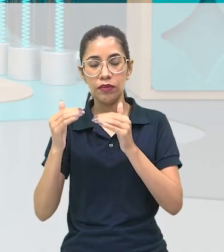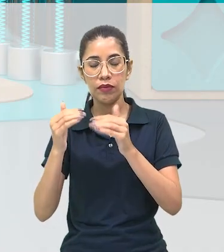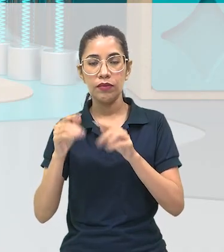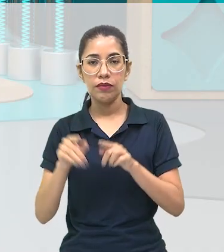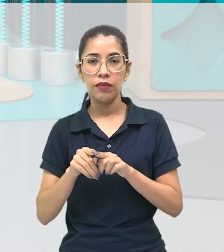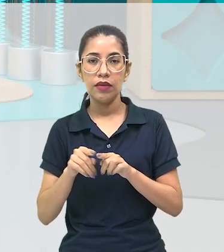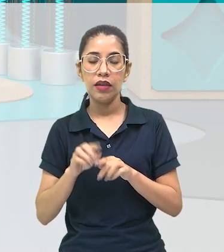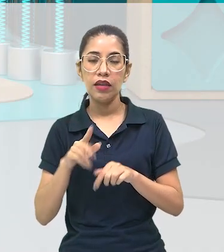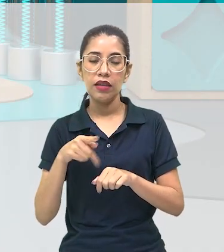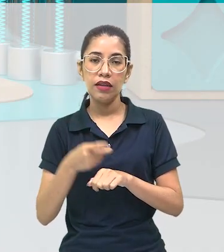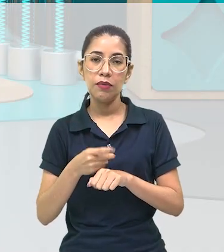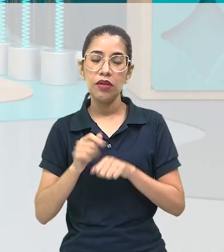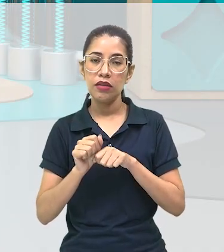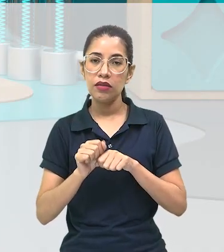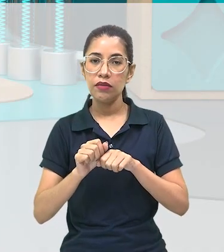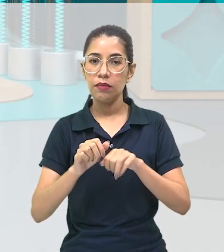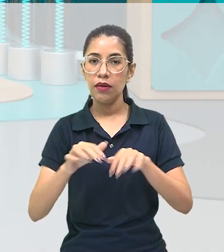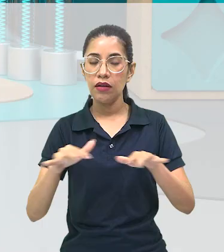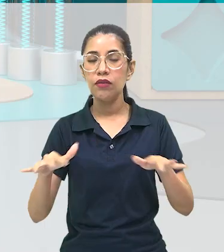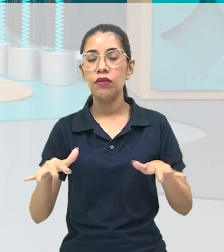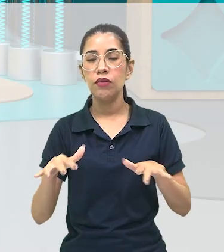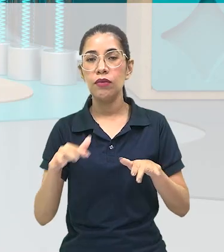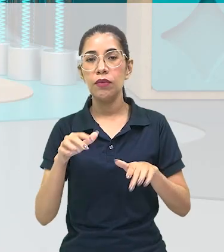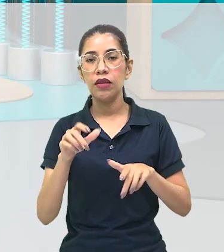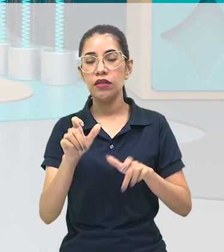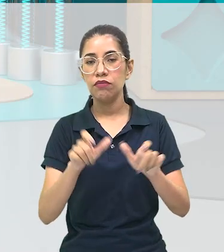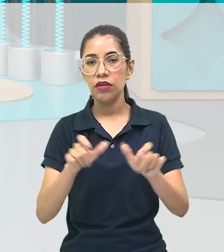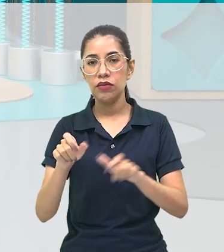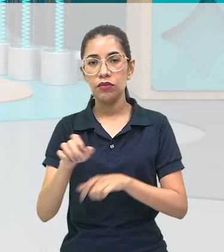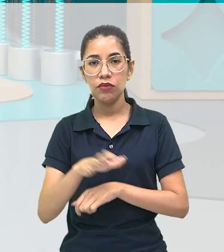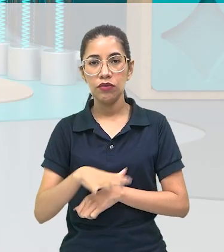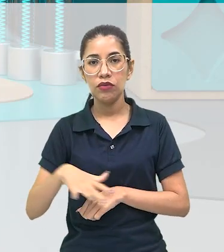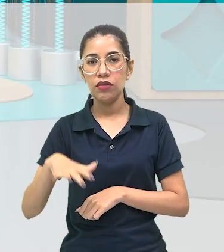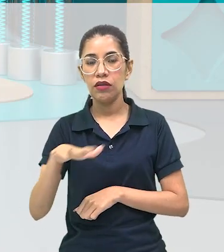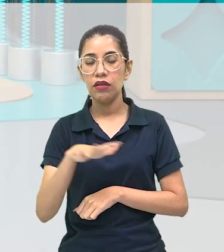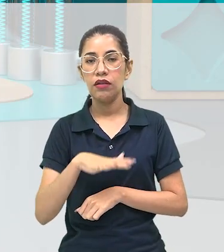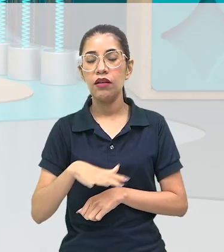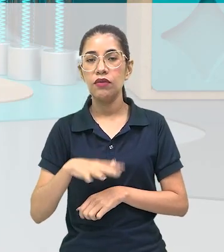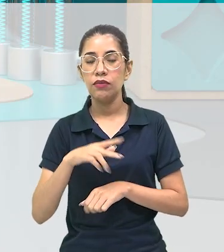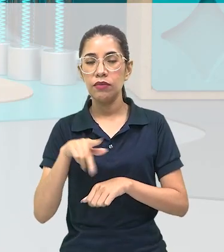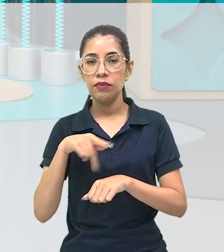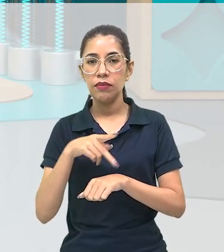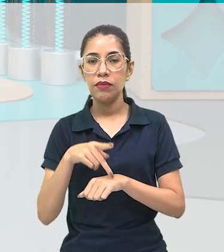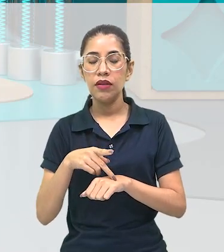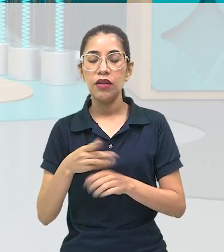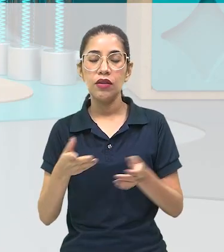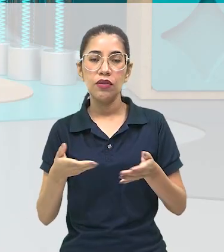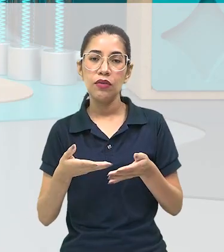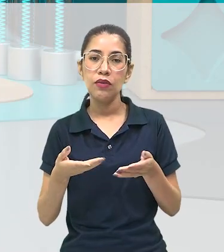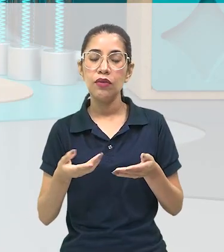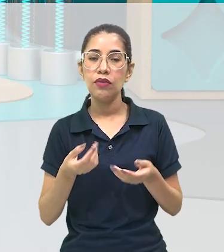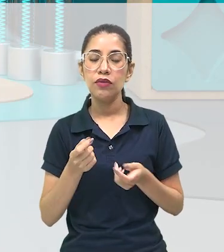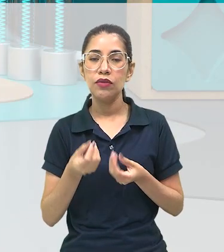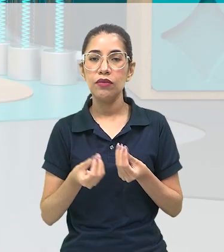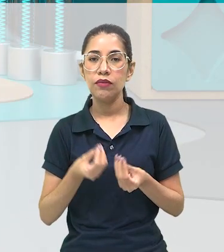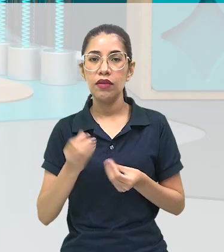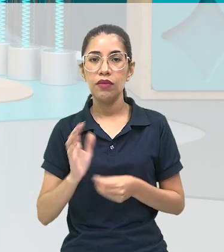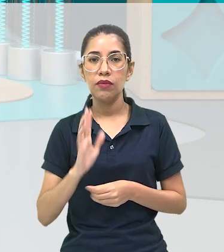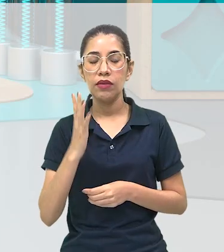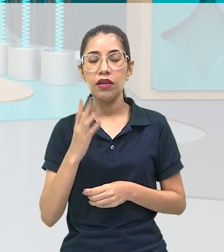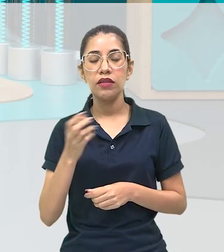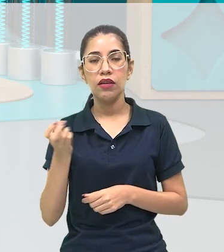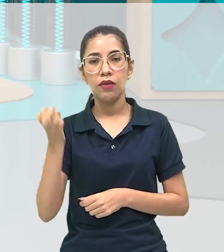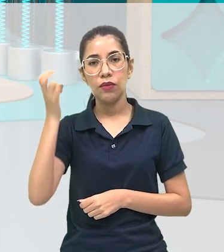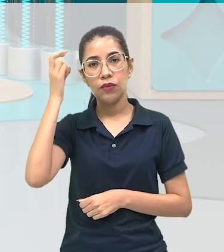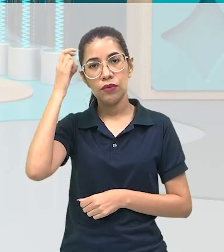depois foi ganhando cada vez mais também a popularidade mesmo do povo mesmo, o povão, né? Até chegar nos dias de hoje, em que se tornou uma